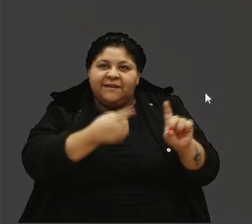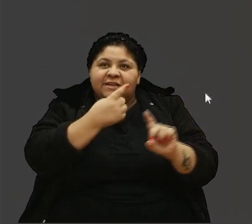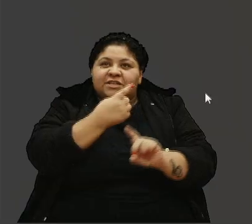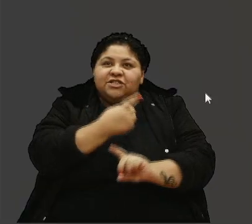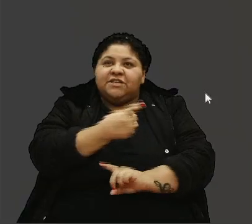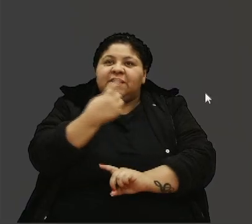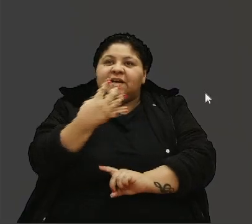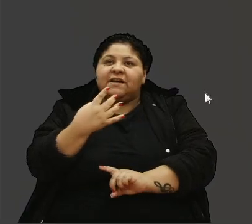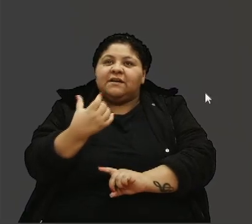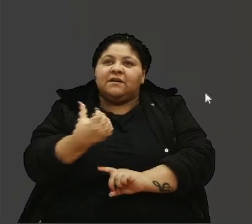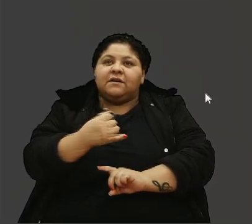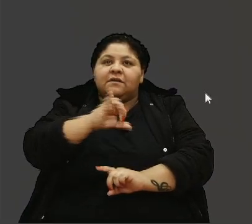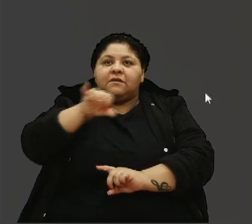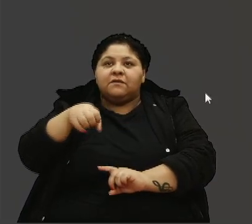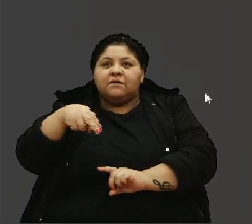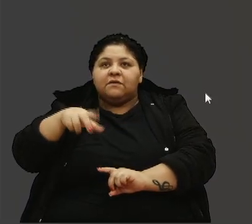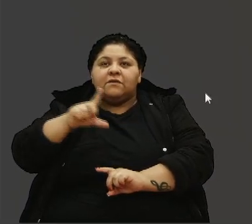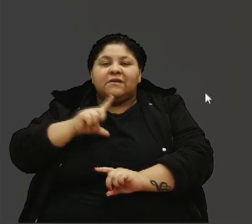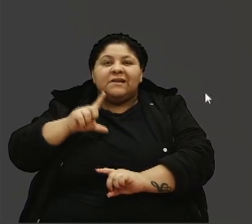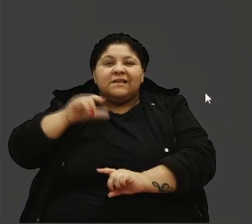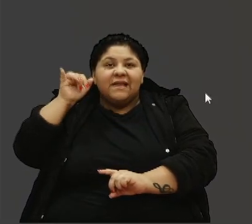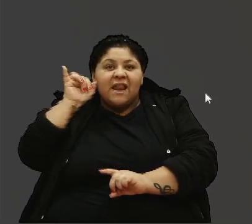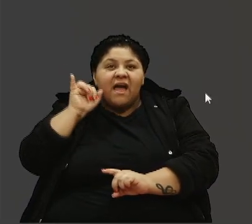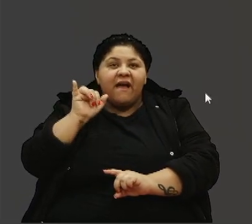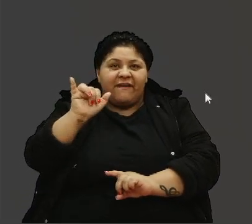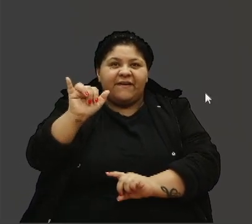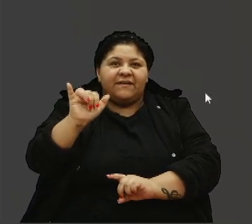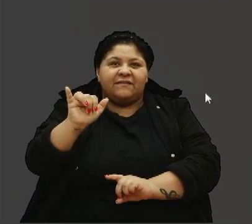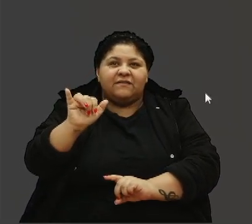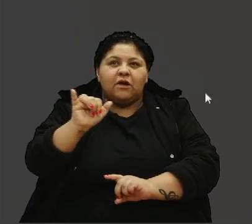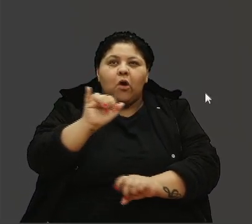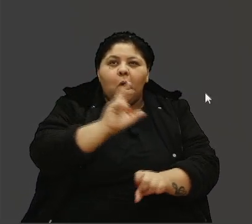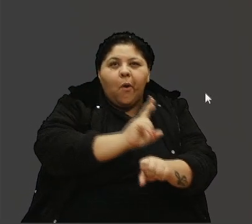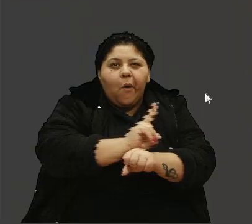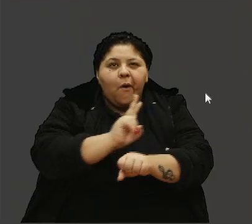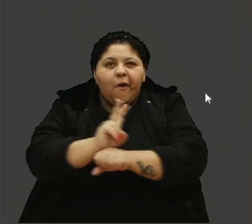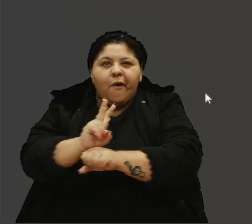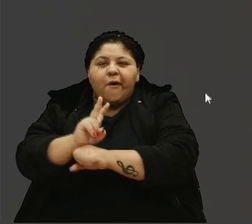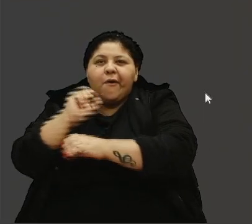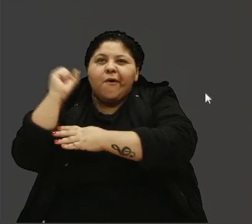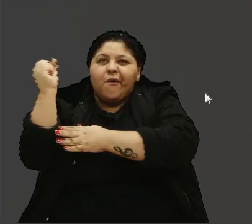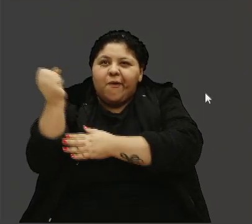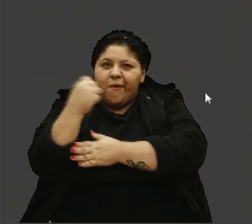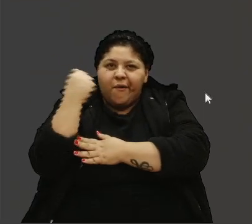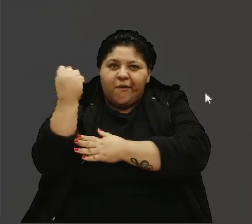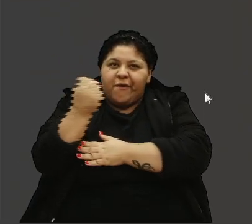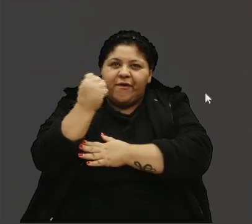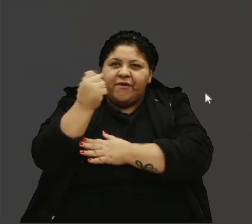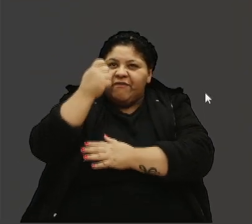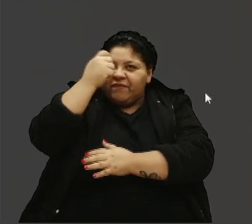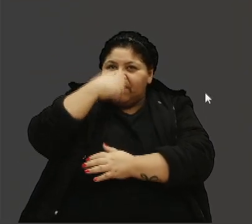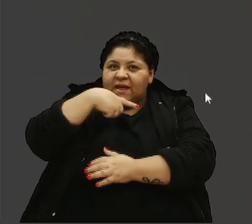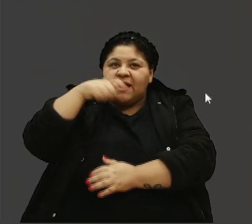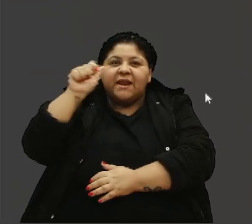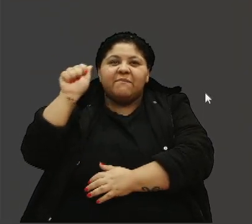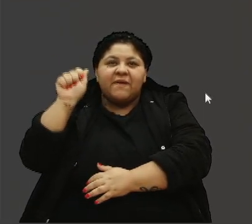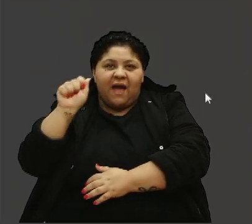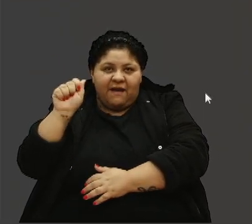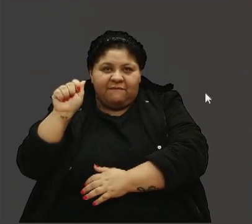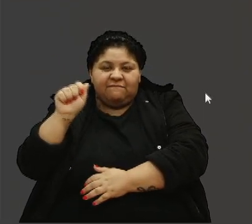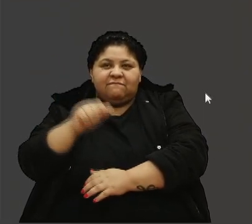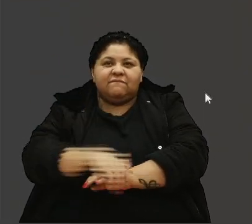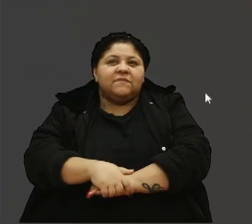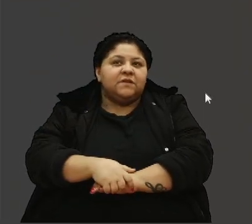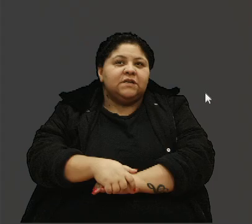para a gente ter a prevenção, né, dos agravos da gripe A, né,